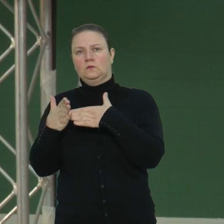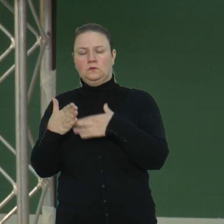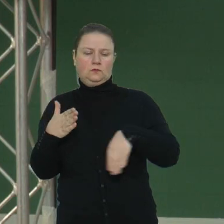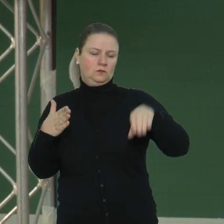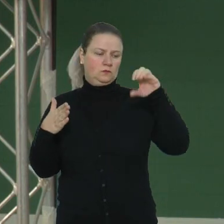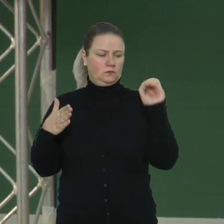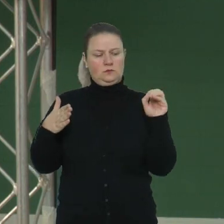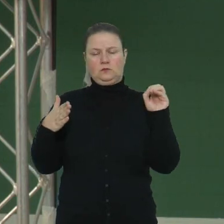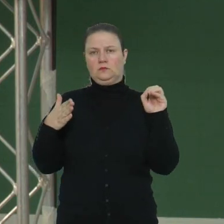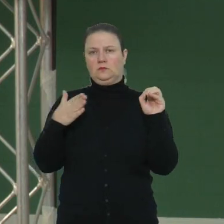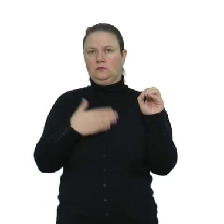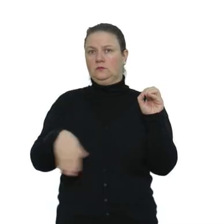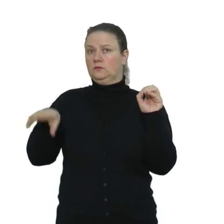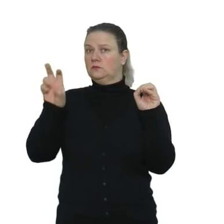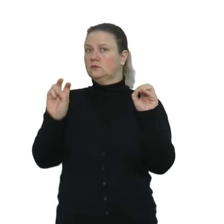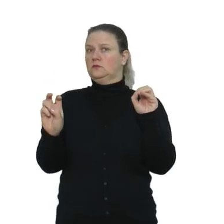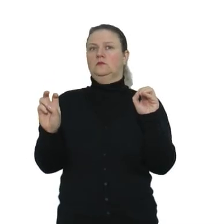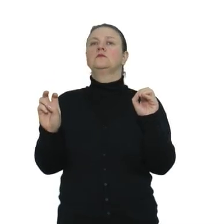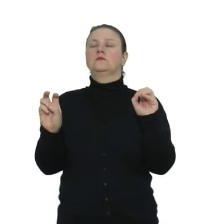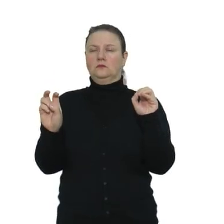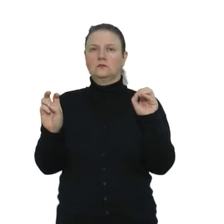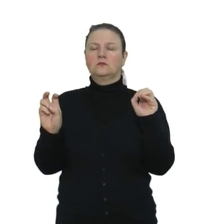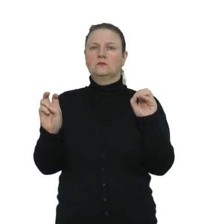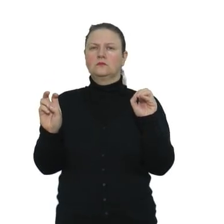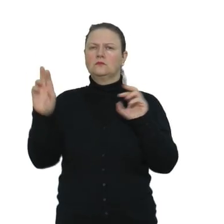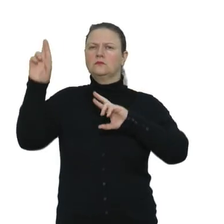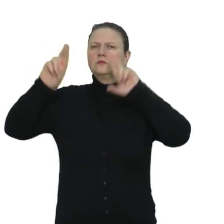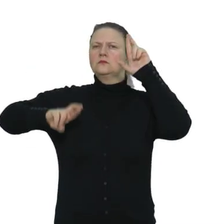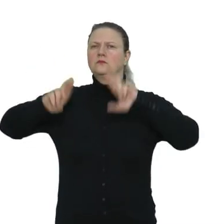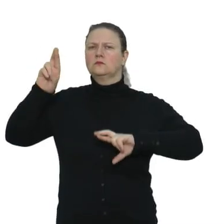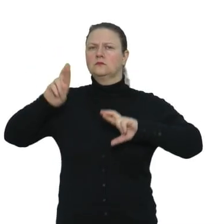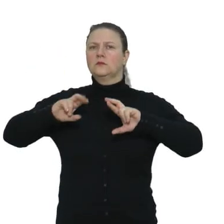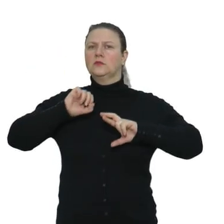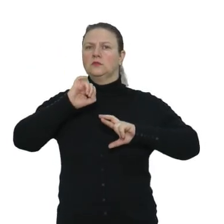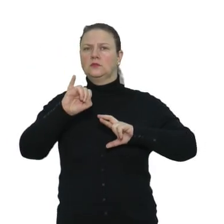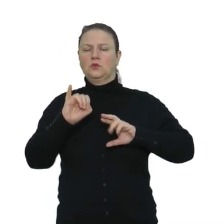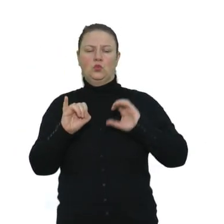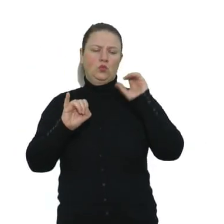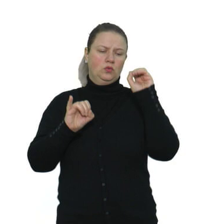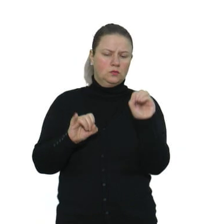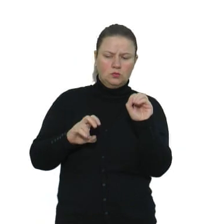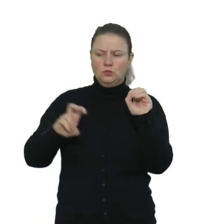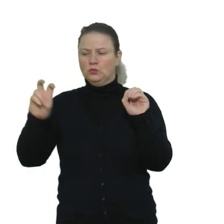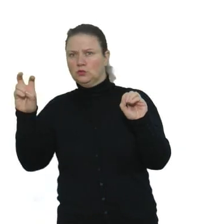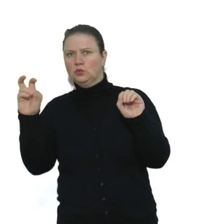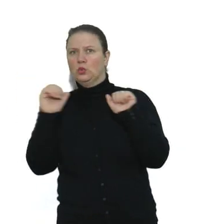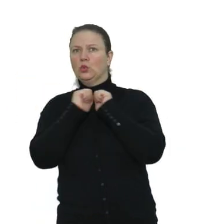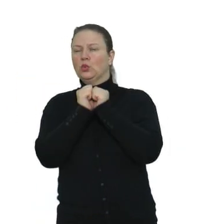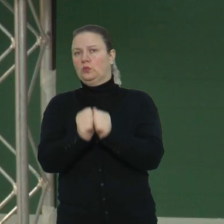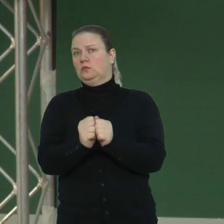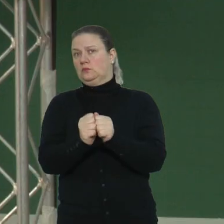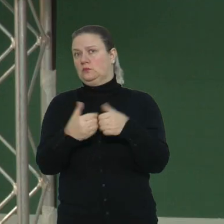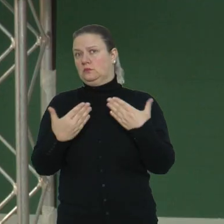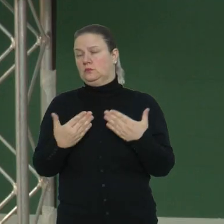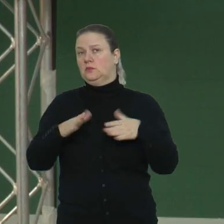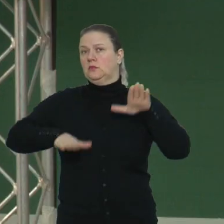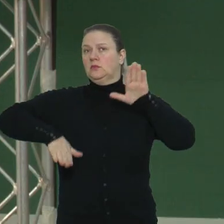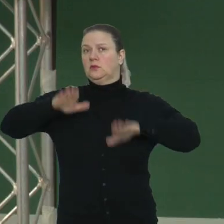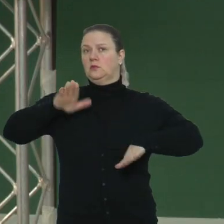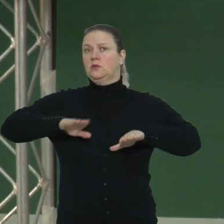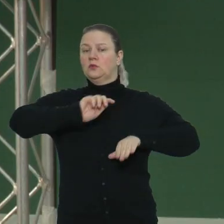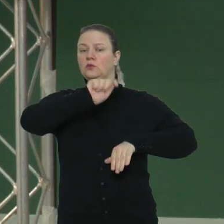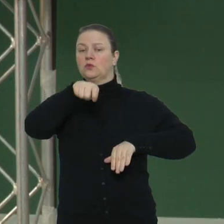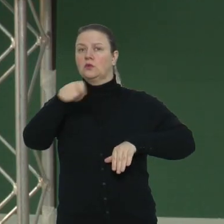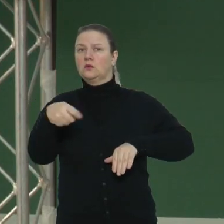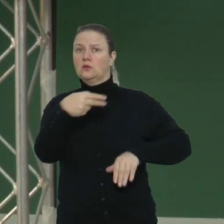zero e o 5. Aí eu vou verificar se o zero entra, se o 5 entra, de acordo com o sinal de igual que eu tenho